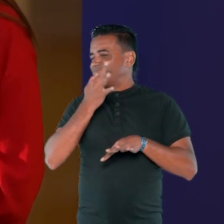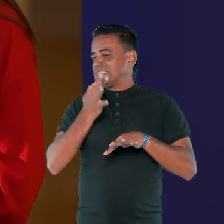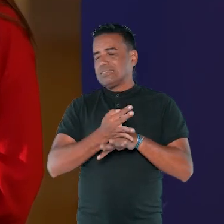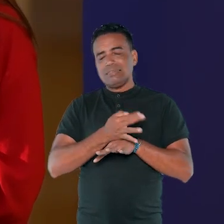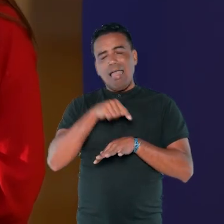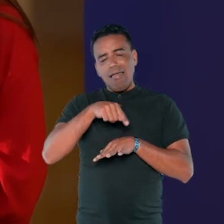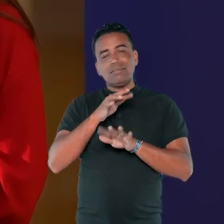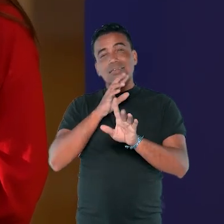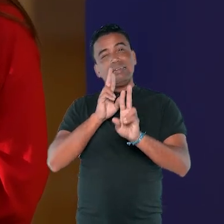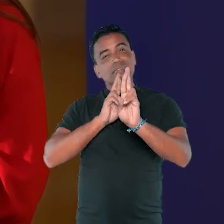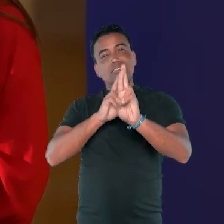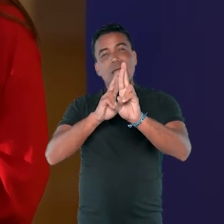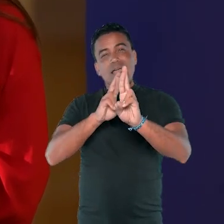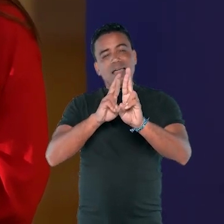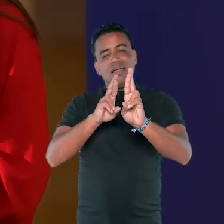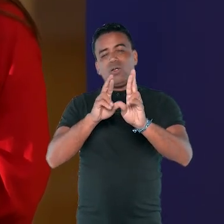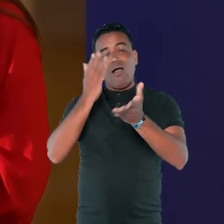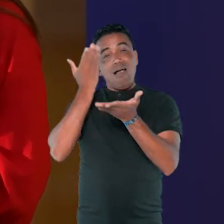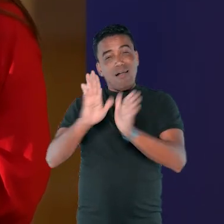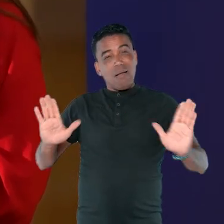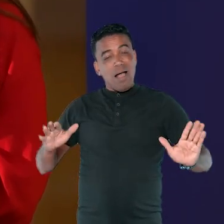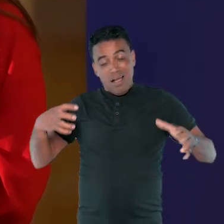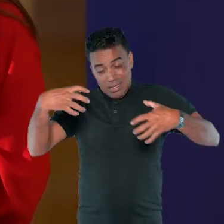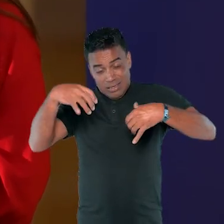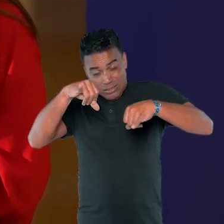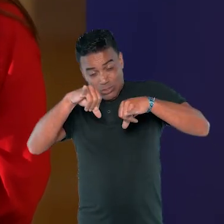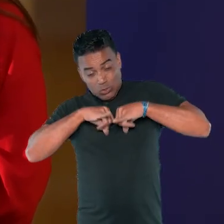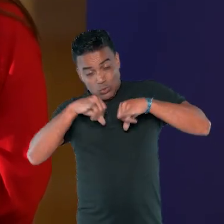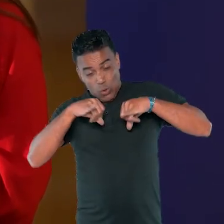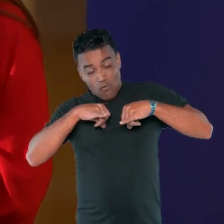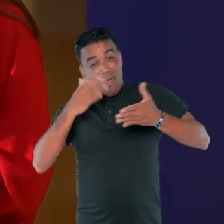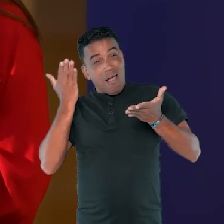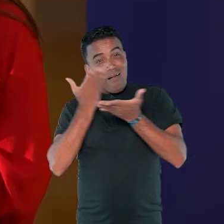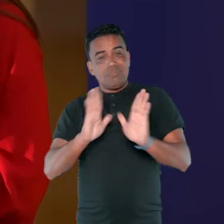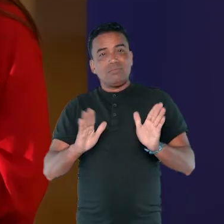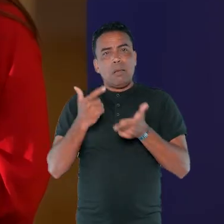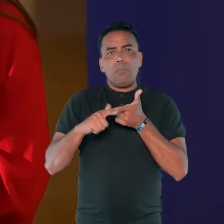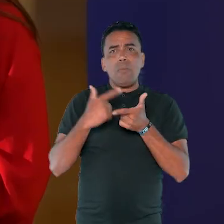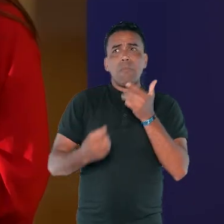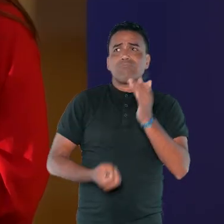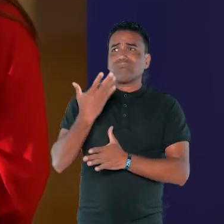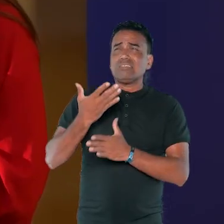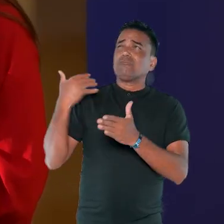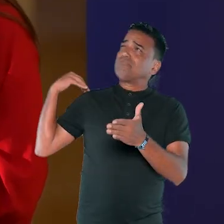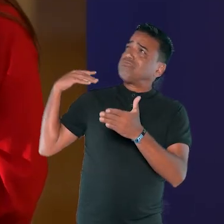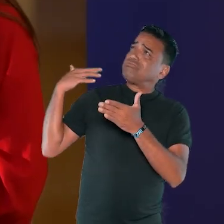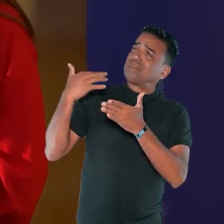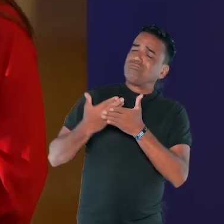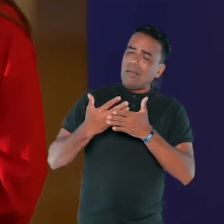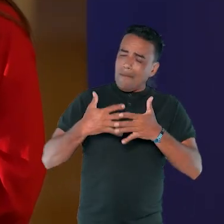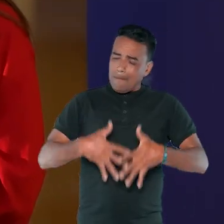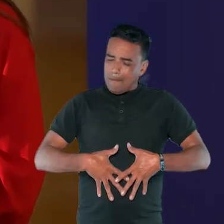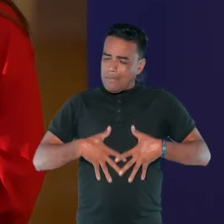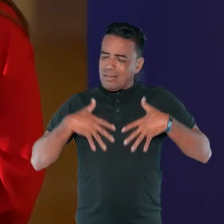espero livrar-me do meu tormento. Meu problema, parece, é mesmo de princípio, do prazer e